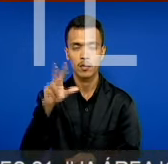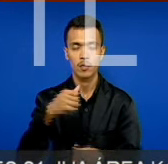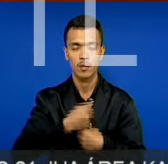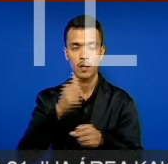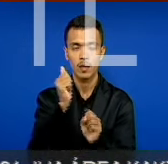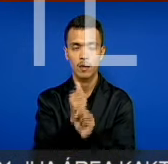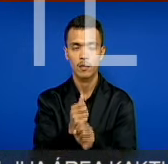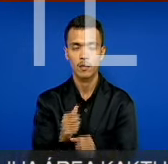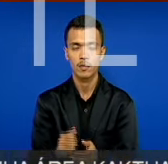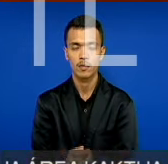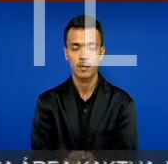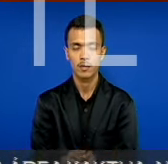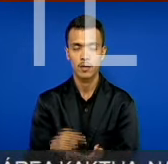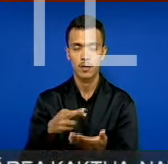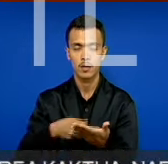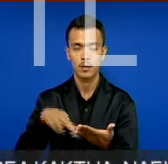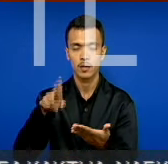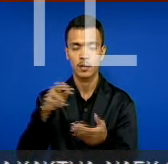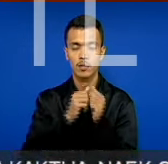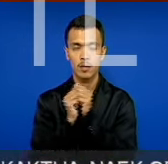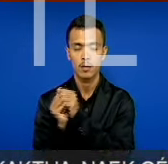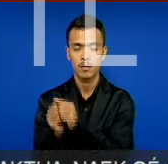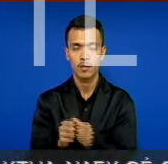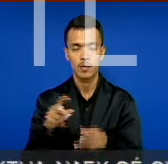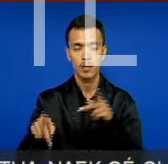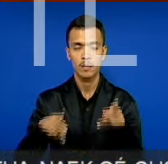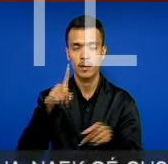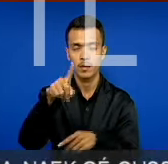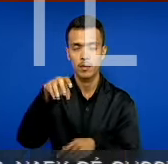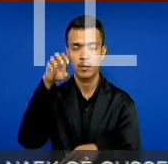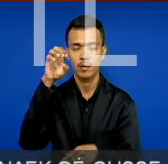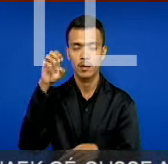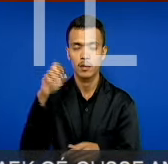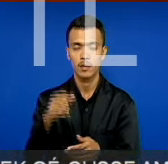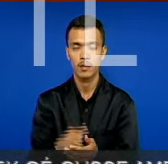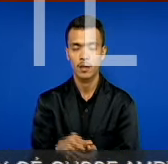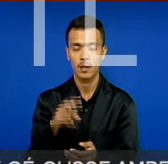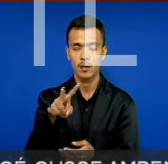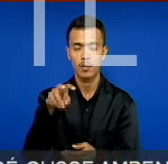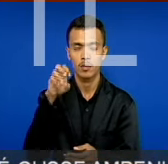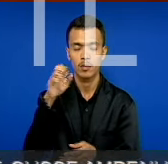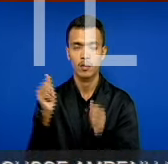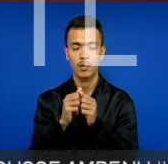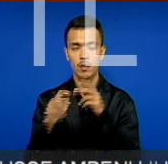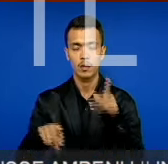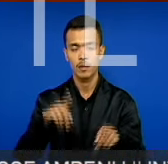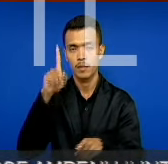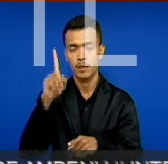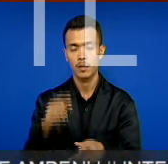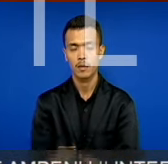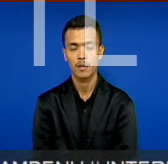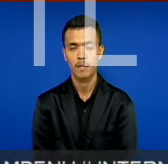ba visto trabalho, hamutuk ema rihun ida atus rua, ho ema na ida. Emissão